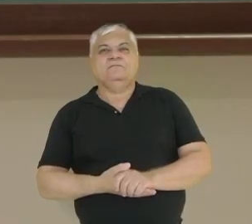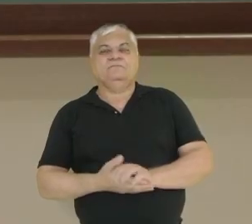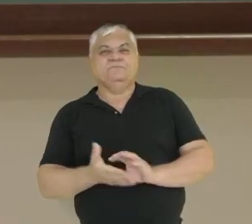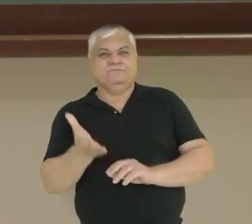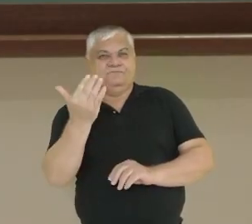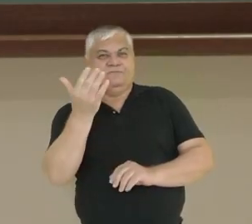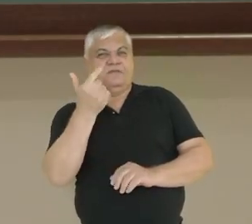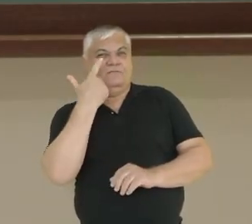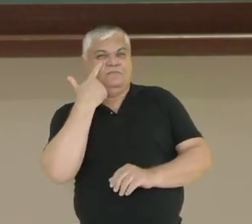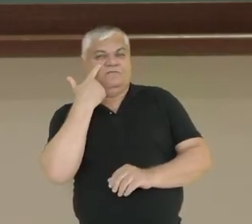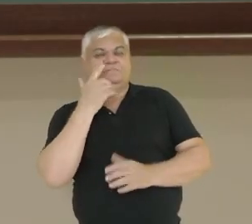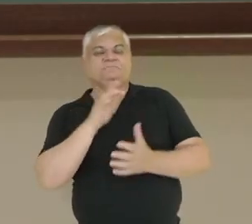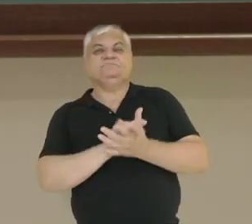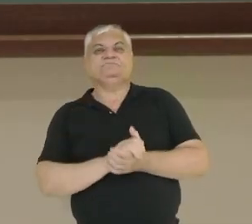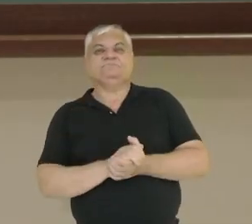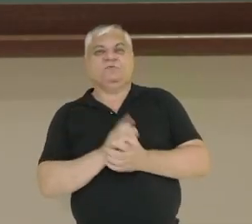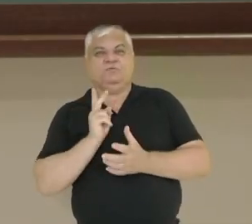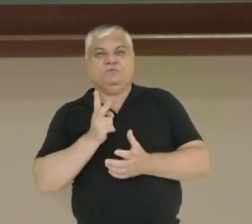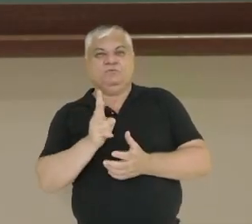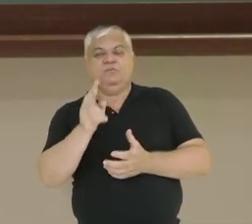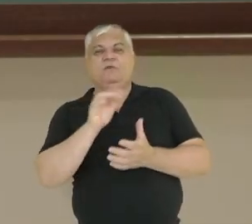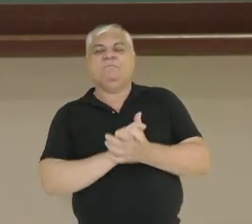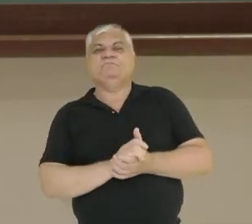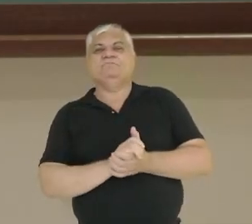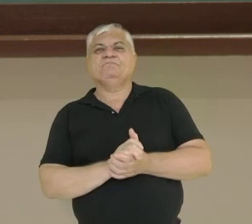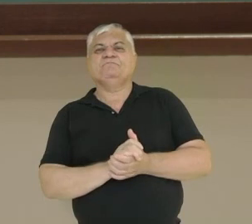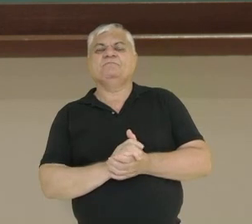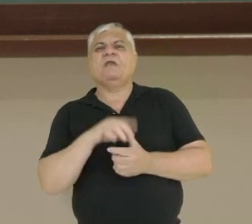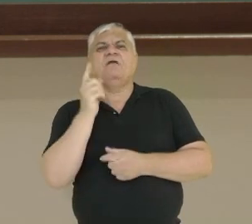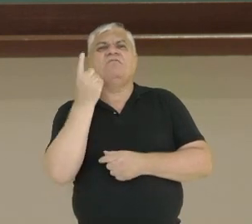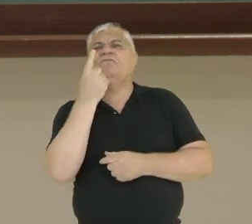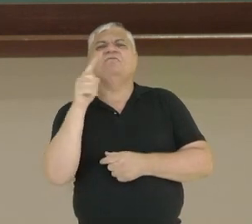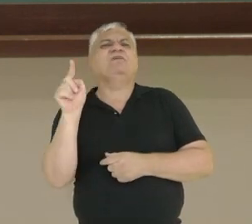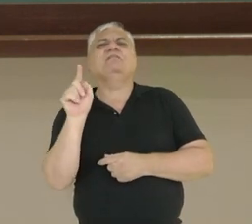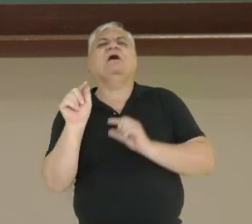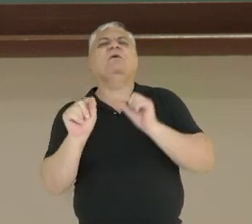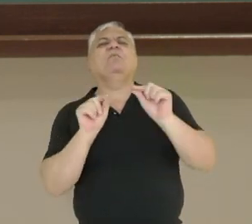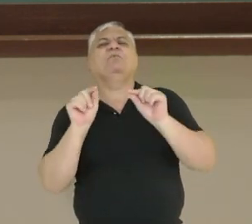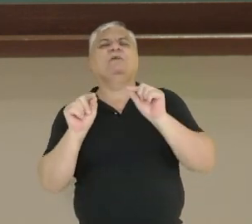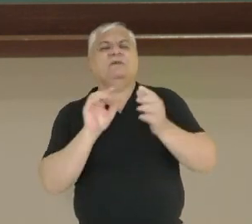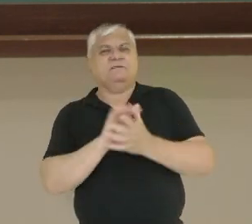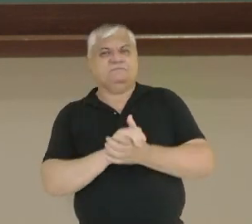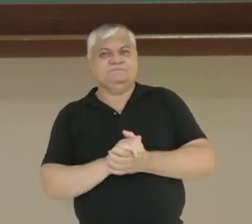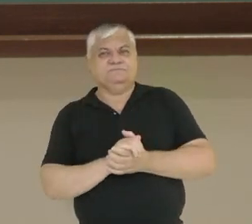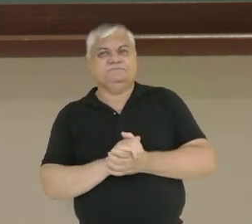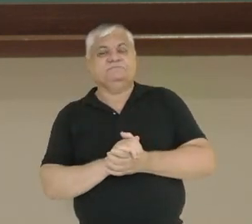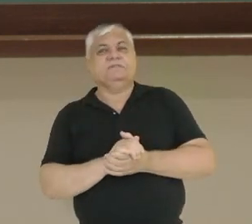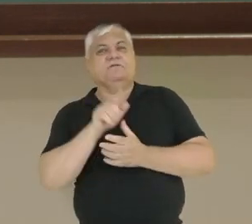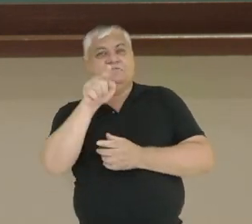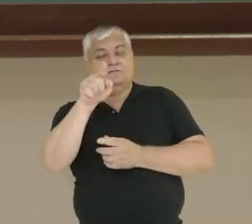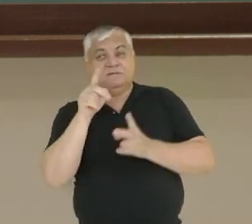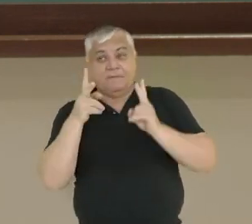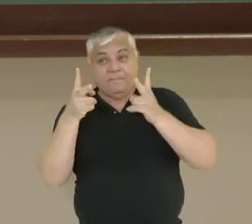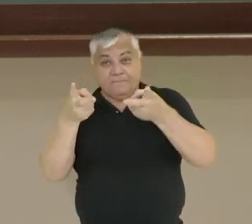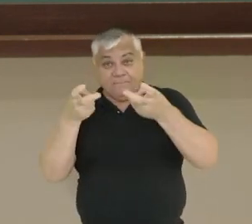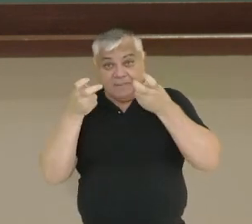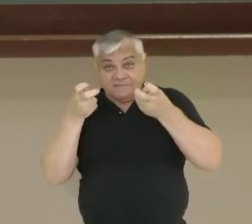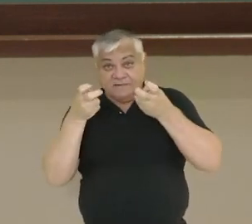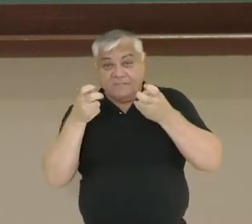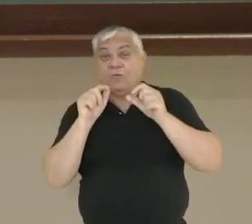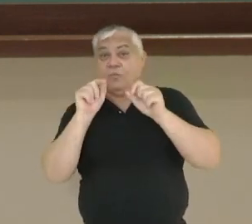Vamos lá, pessoal? Qual que é o último passo, então, desse exercício? Vocês perceberam que